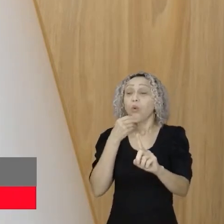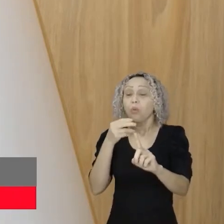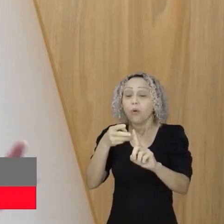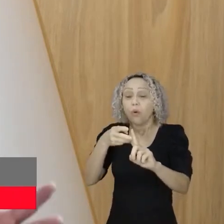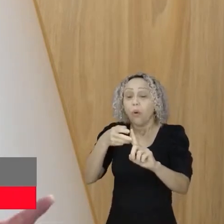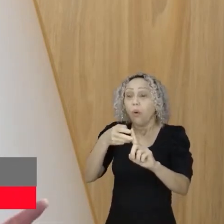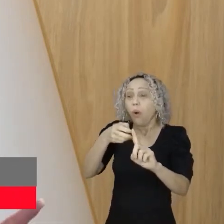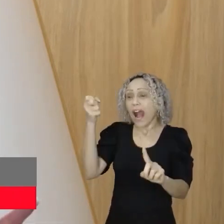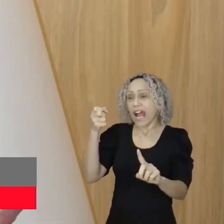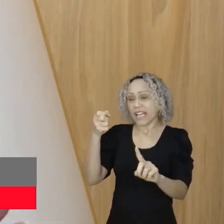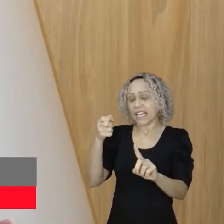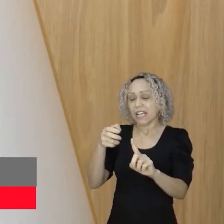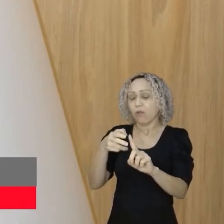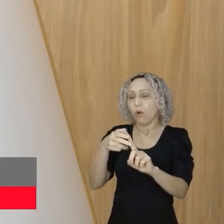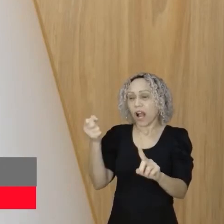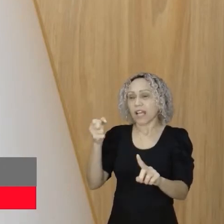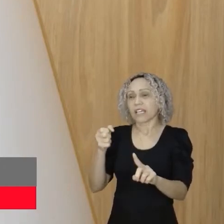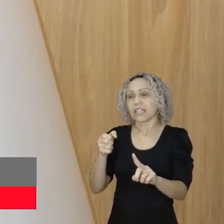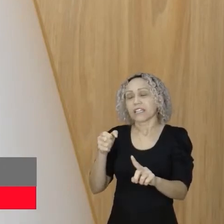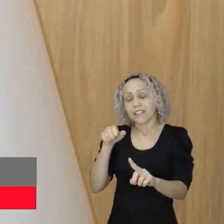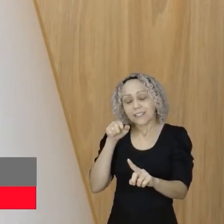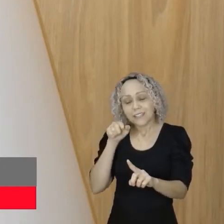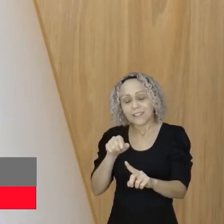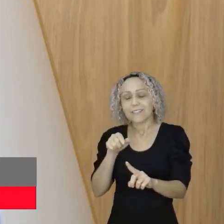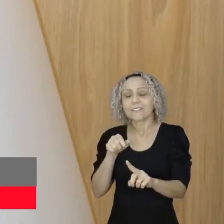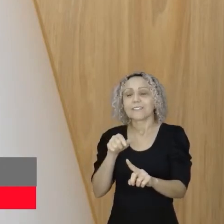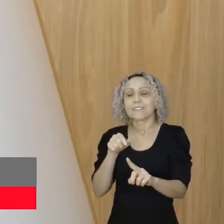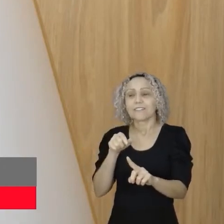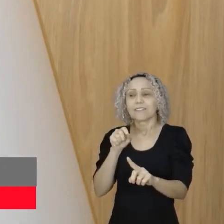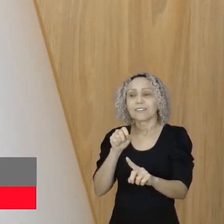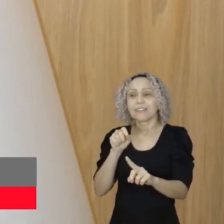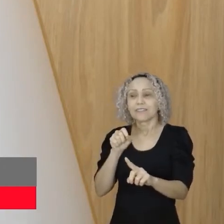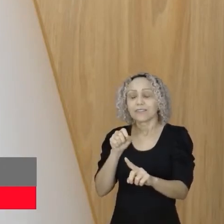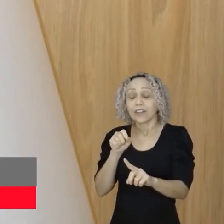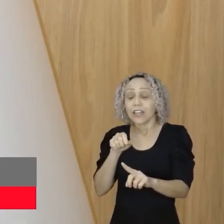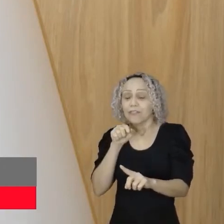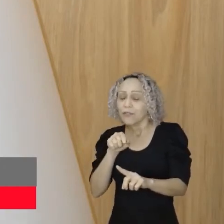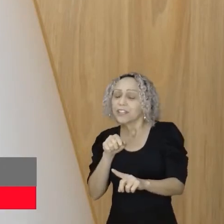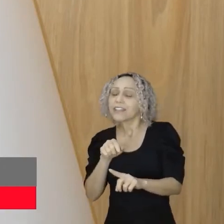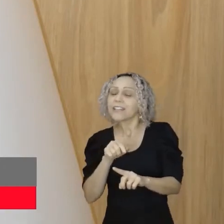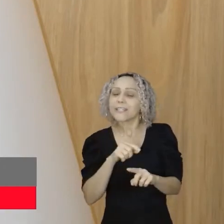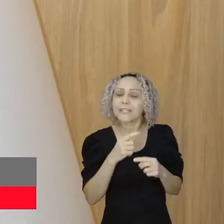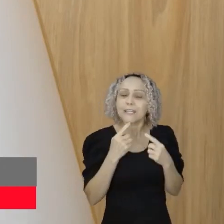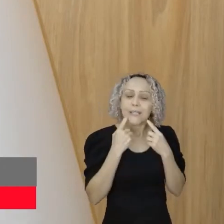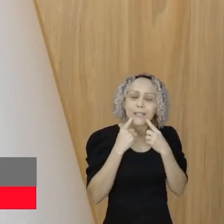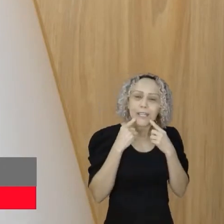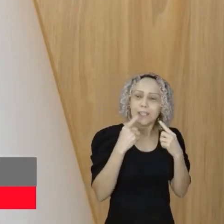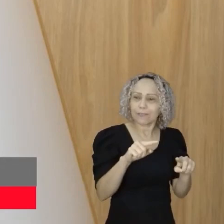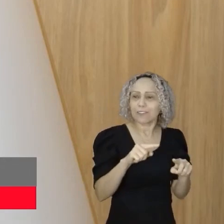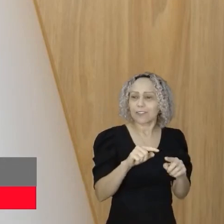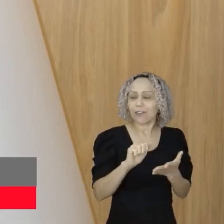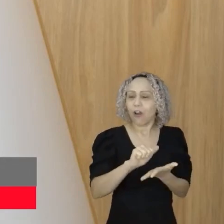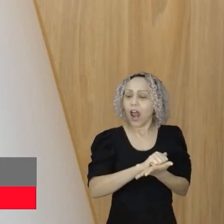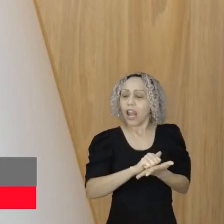que tinha desmoralizado a Lava Jato, ele recebe, e aí é dinheiro, recebe